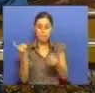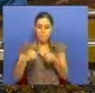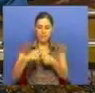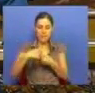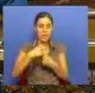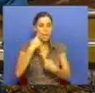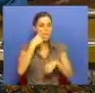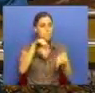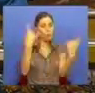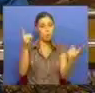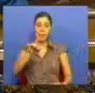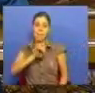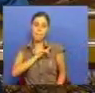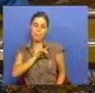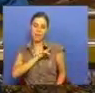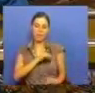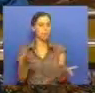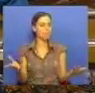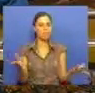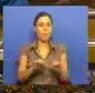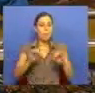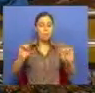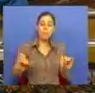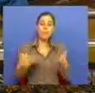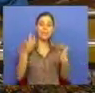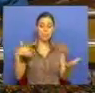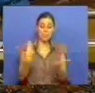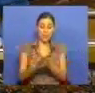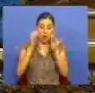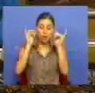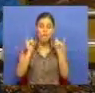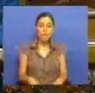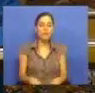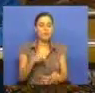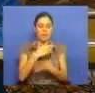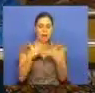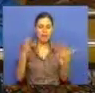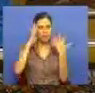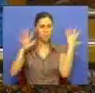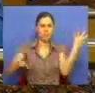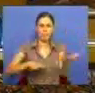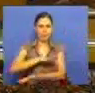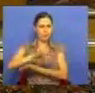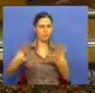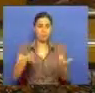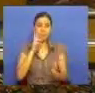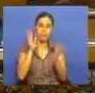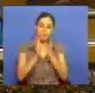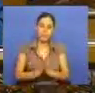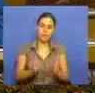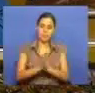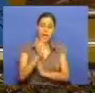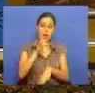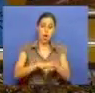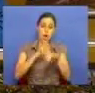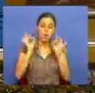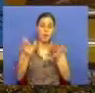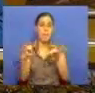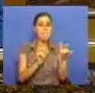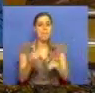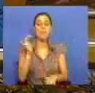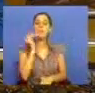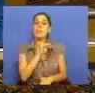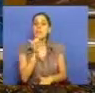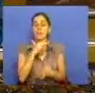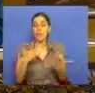parcerias público-privadas estarão condenadas desde o princípio até ao fim às enormes trapalhadas que assistimos ao longo dos anos no Hospital Amadora